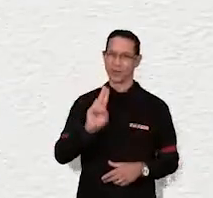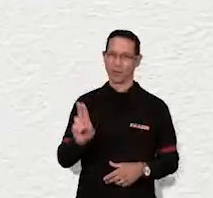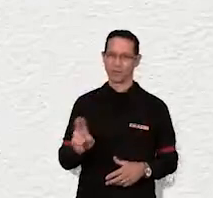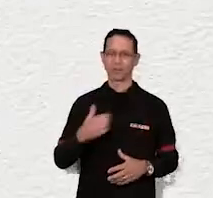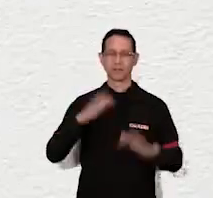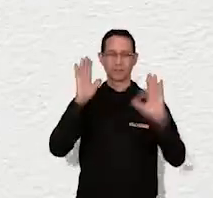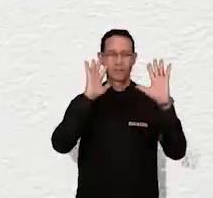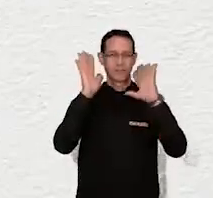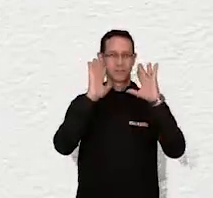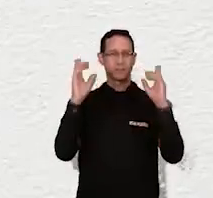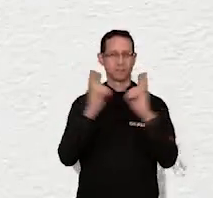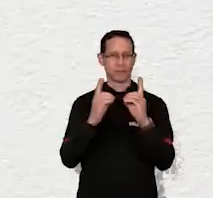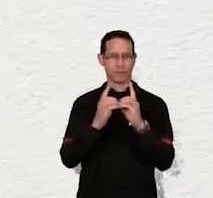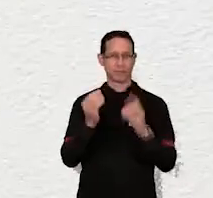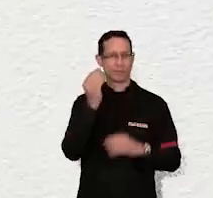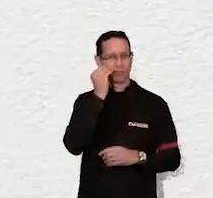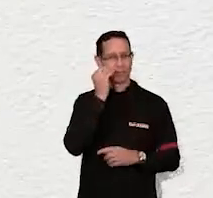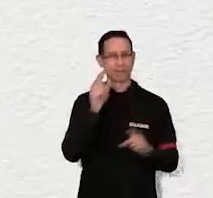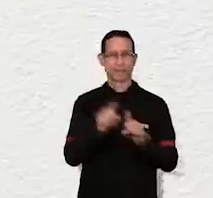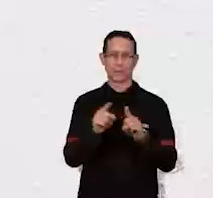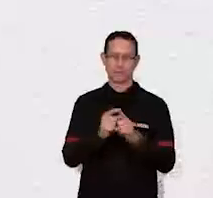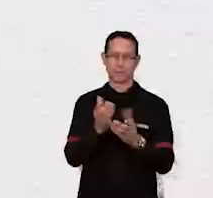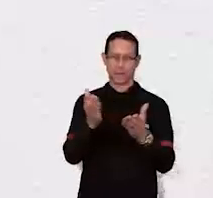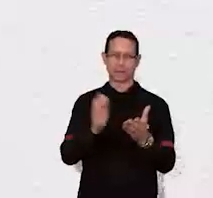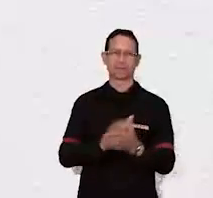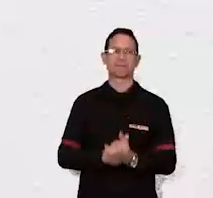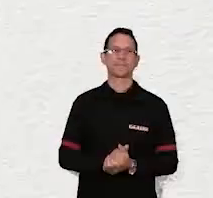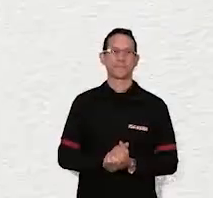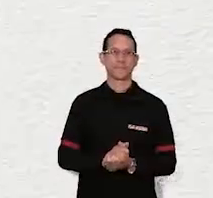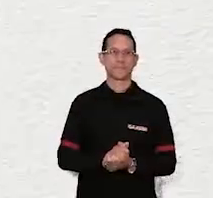também pensou em abordar isso dessa maneira para vocês.